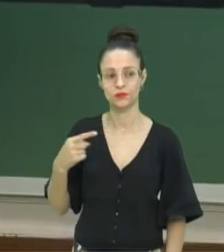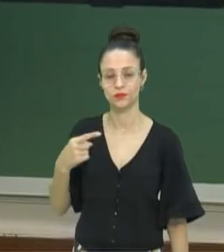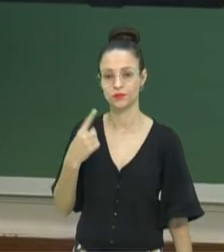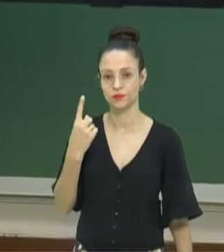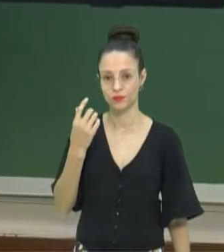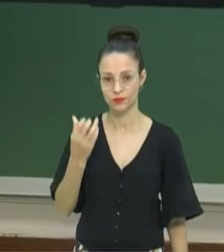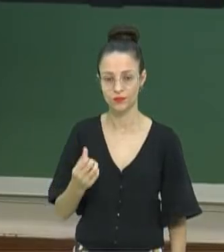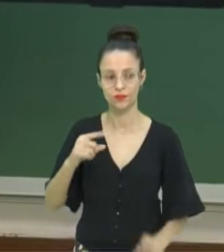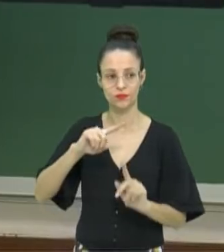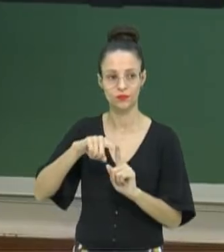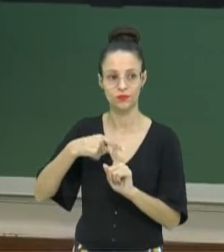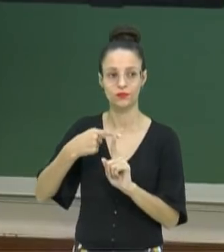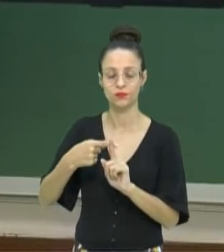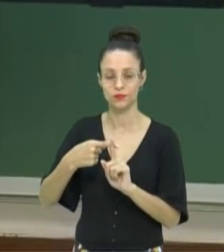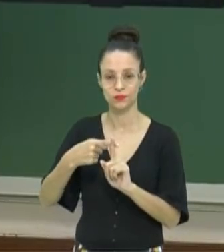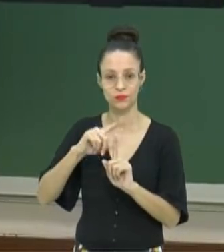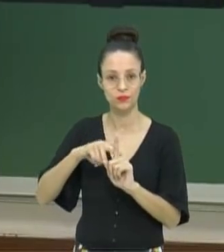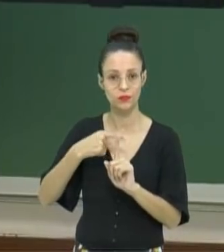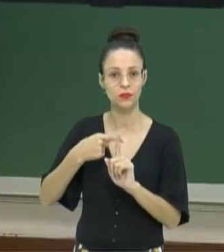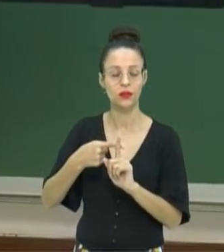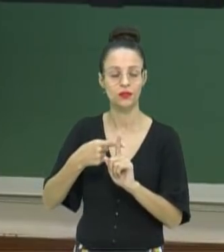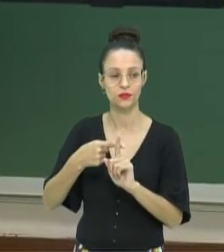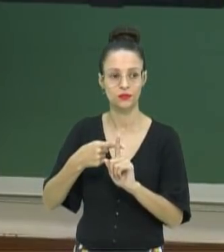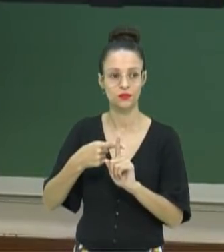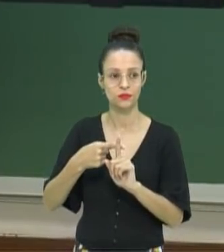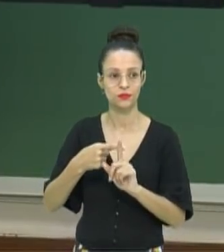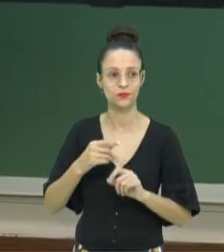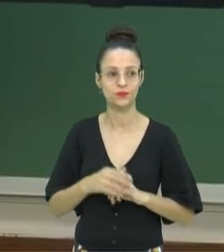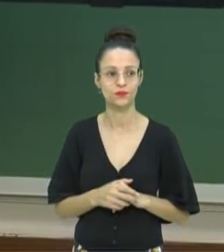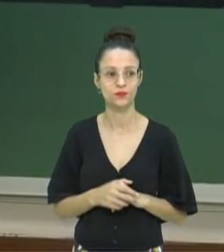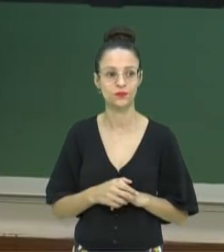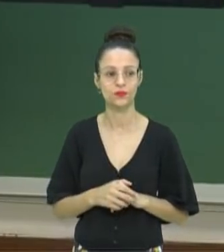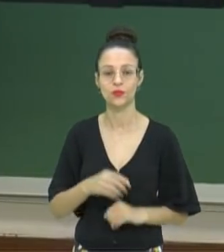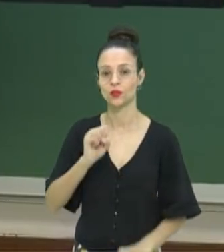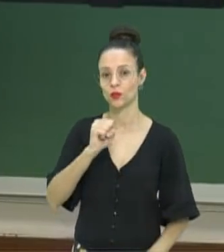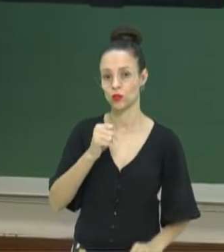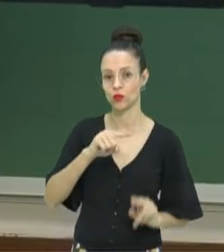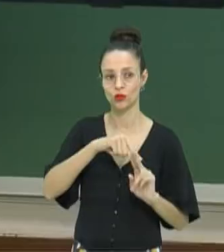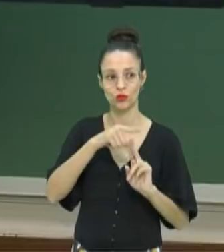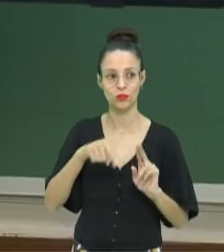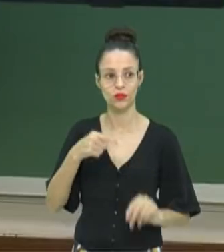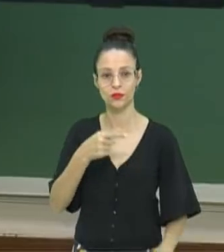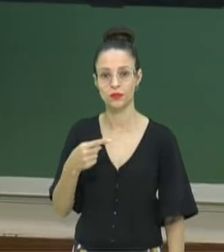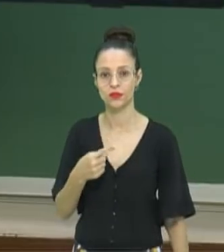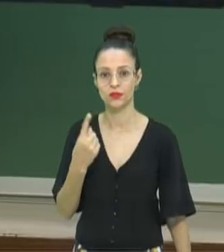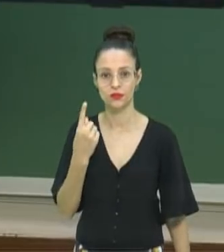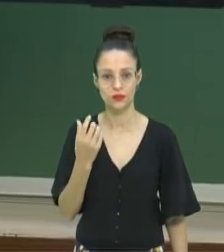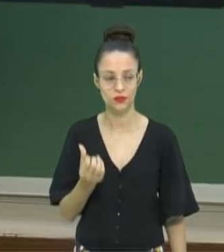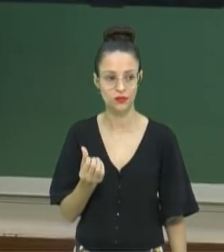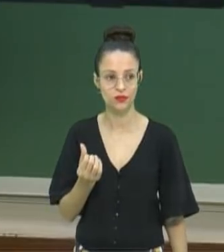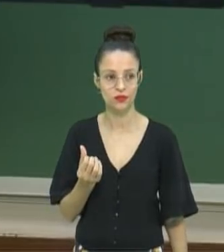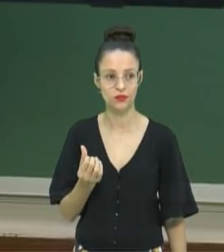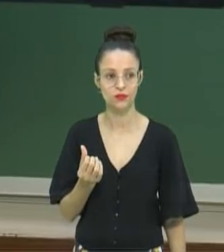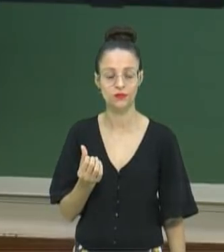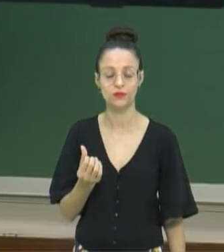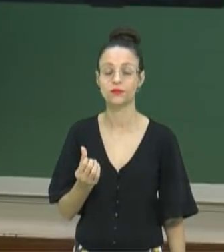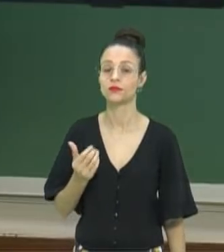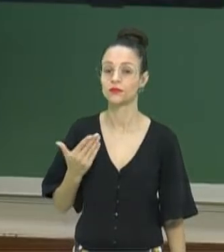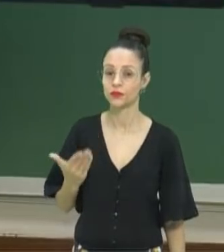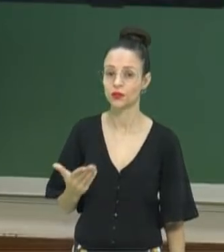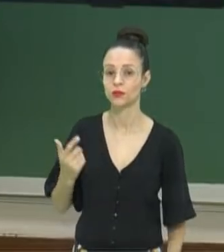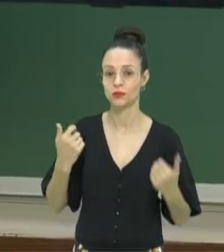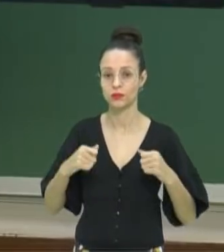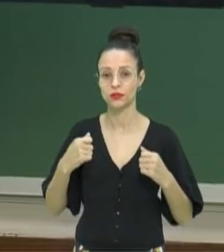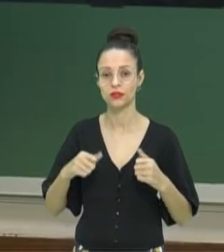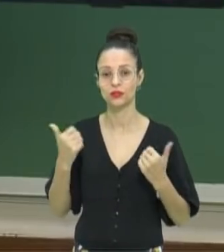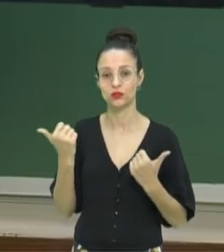16 mais, porque ele faz regra de sinal, ok? Então, vai ser 8π menos 16. Então, eu preciso